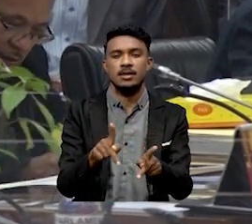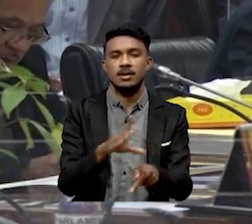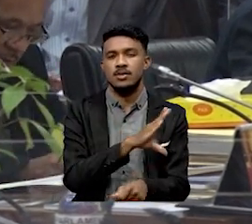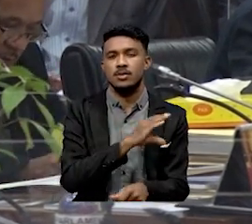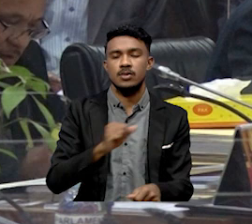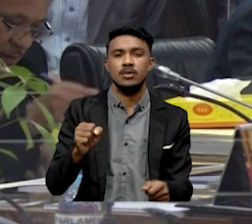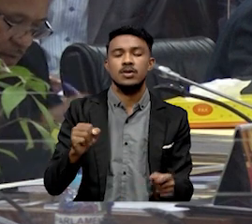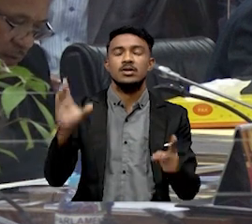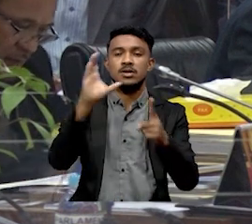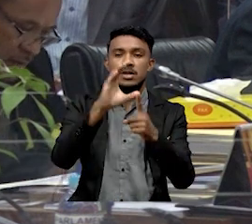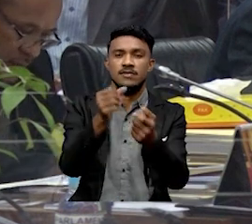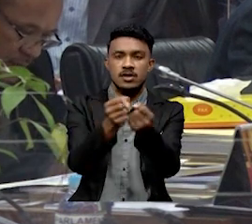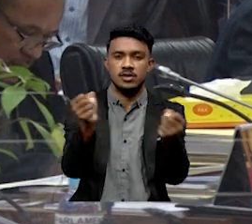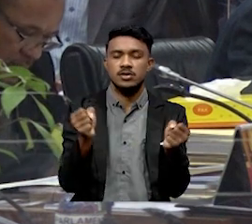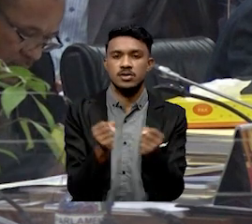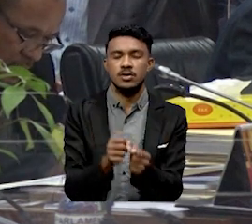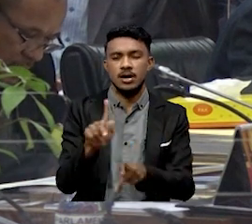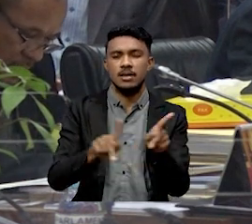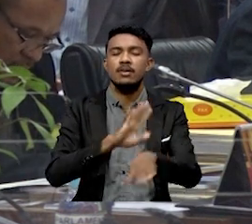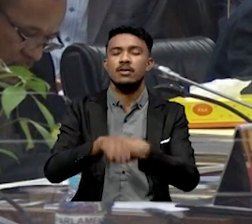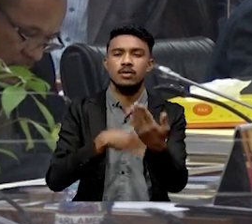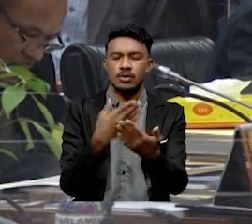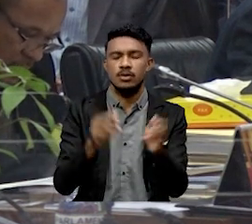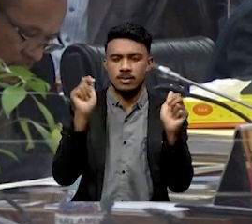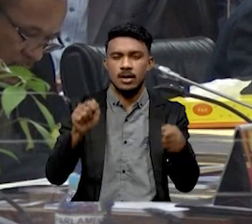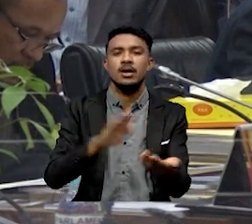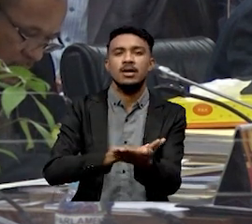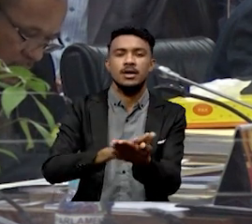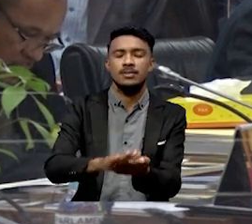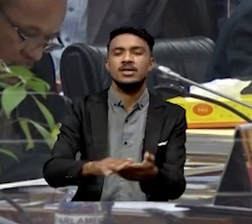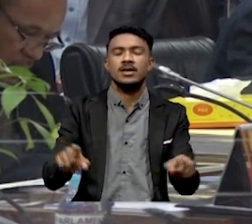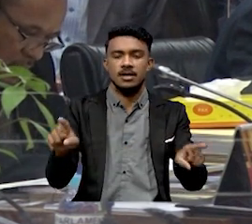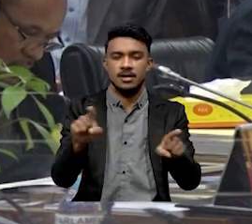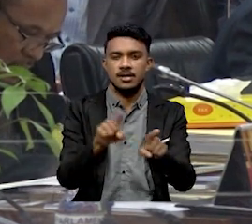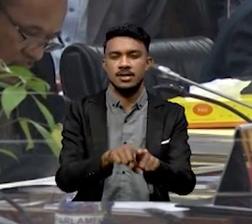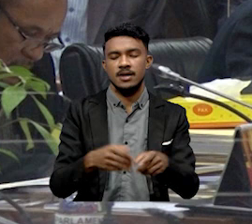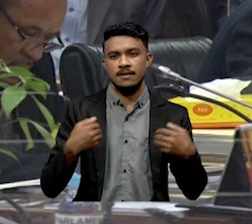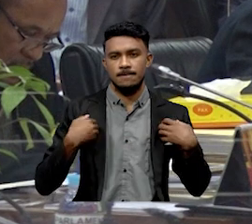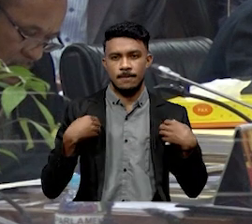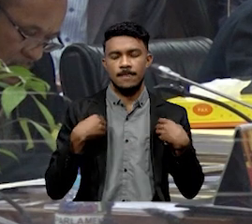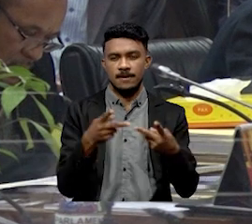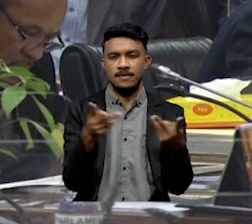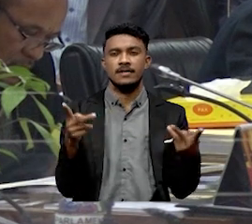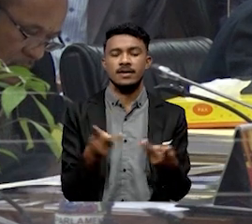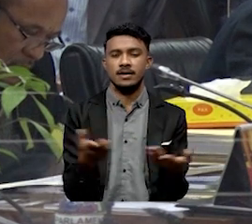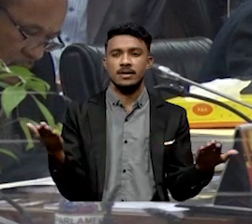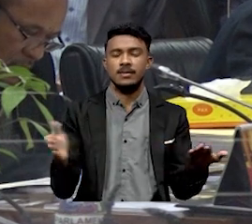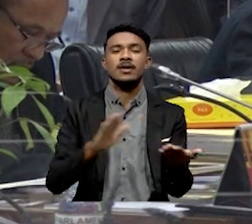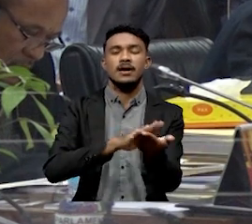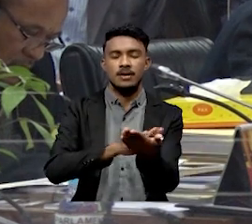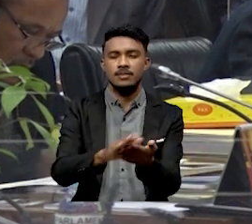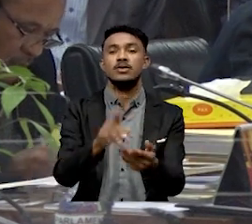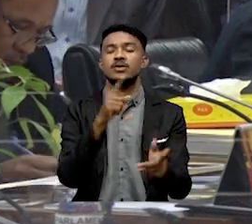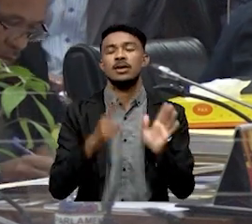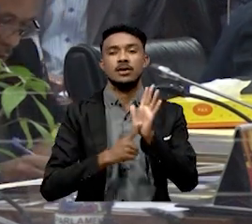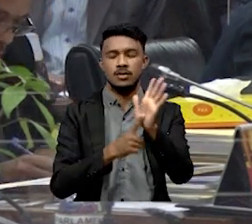chefe dos sucos, população tomar parte depois vele limpeza, né? Sai pelo menos e a modelo e daqui de Hankata limpeza duni.